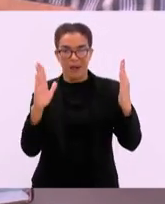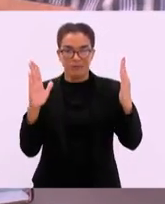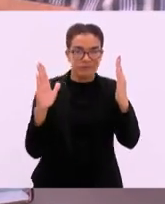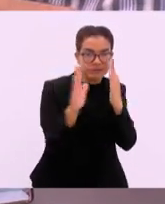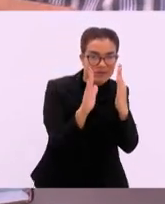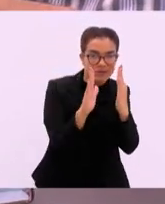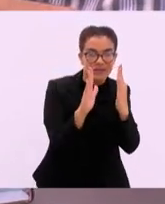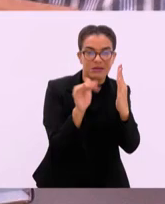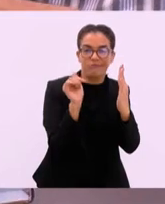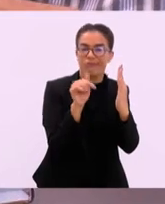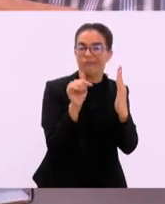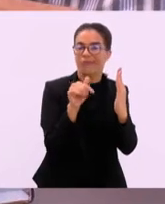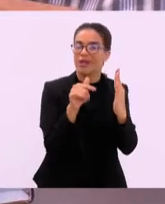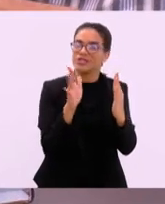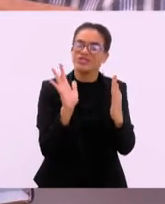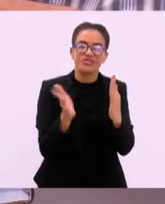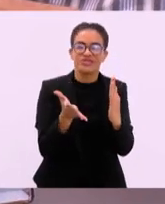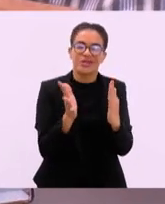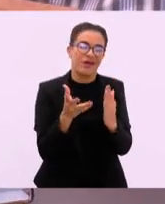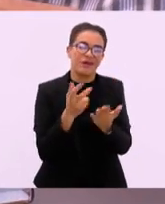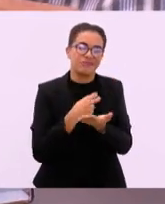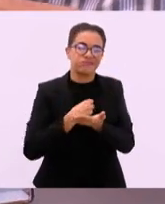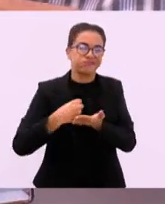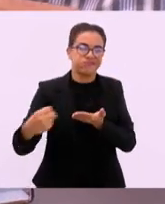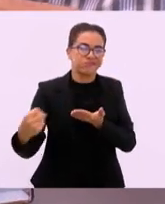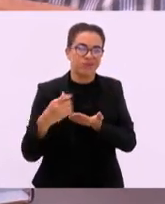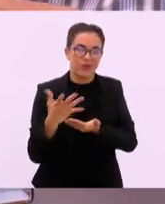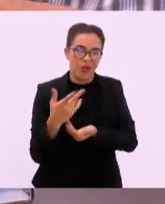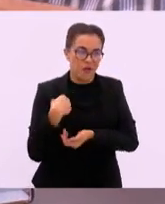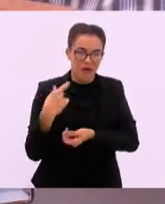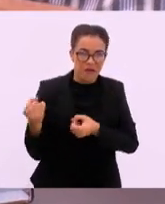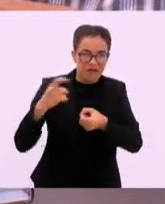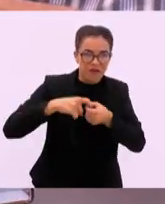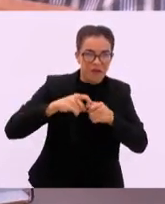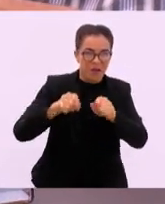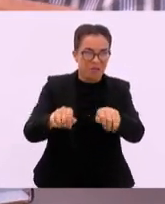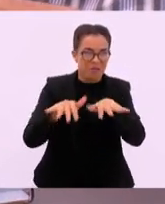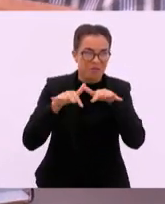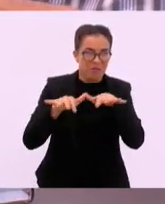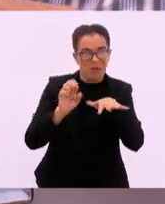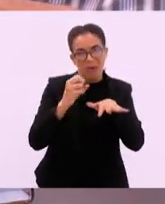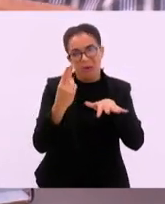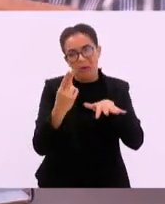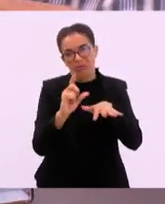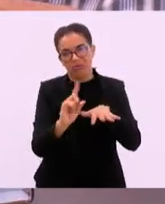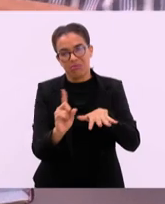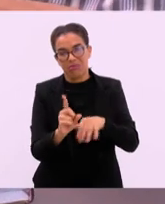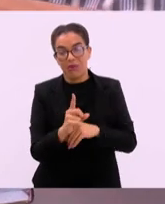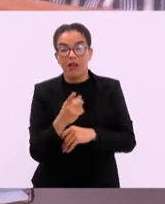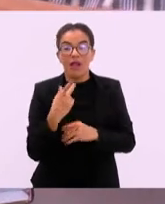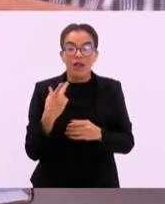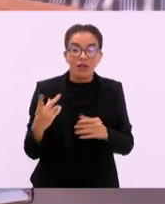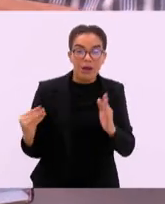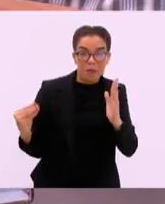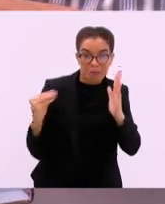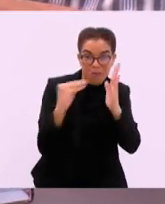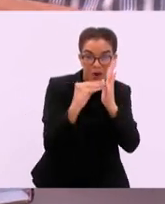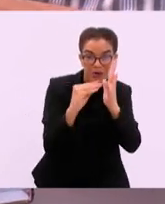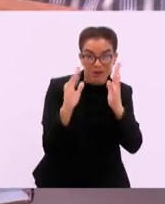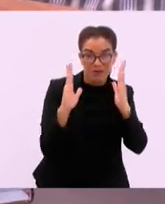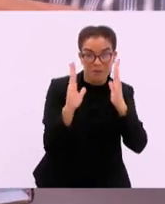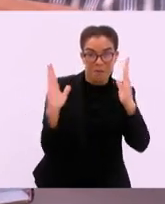isso aí, tudo bem, já foi, não sei se vai voltar para o plenário ou não. Só para explicar que ele está botando um prazo que eu acho